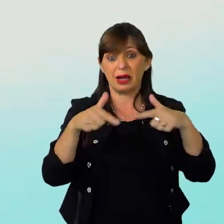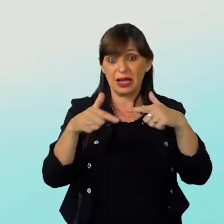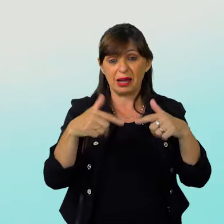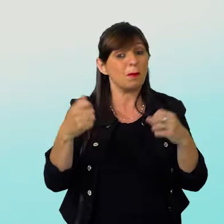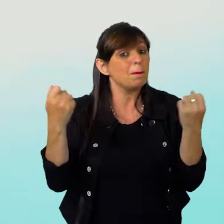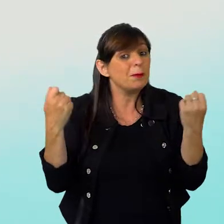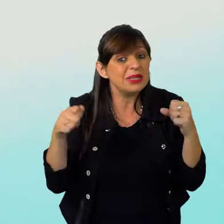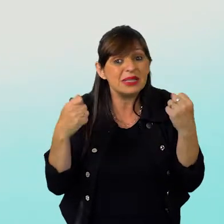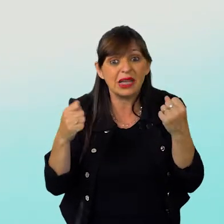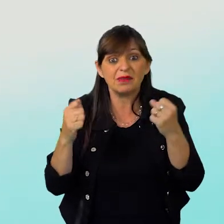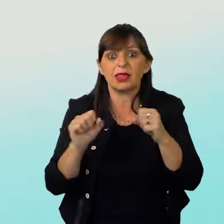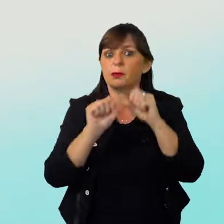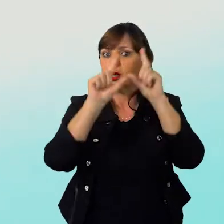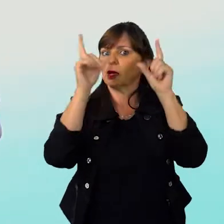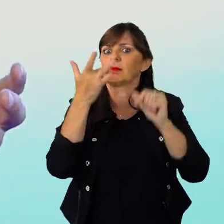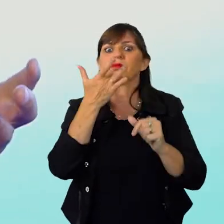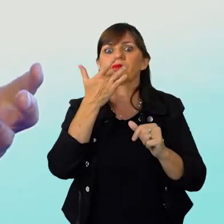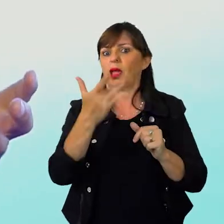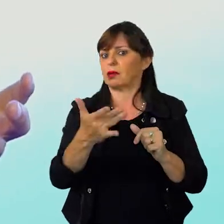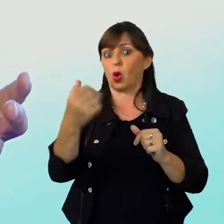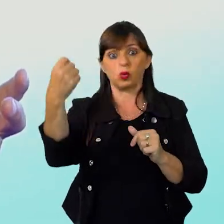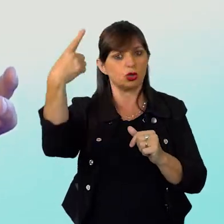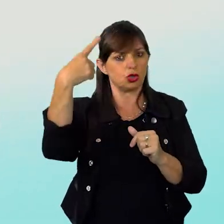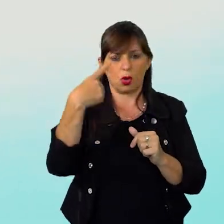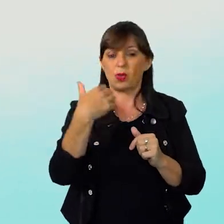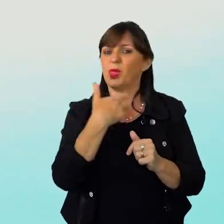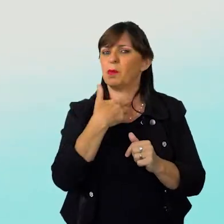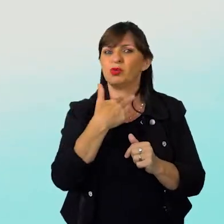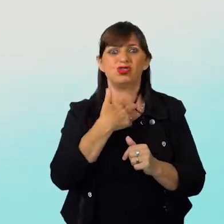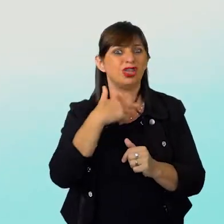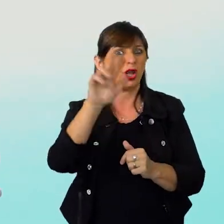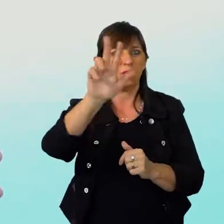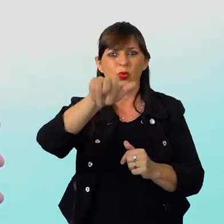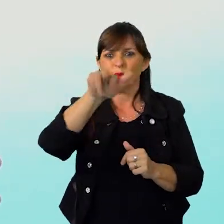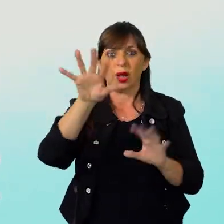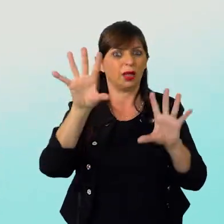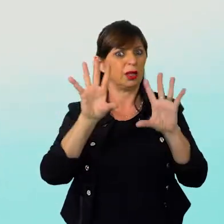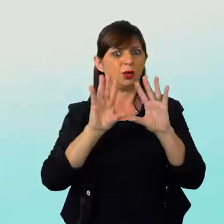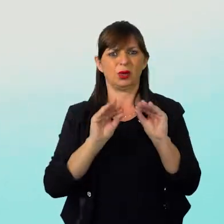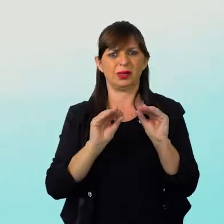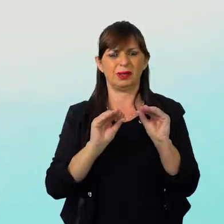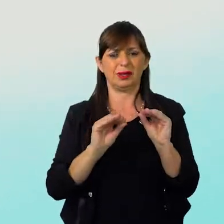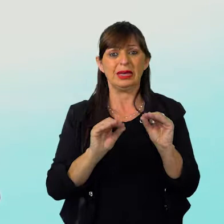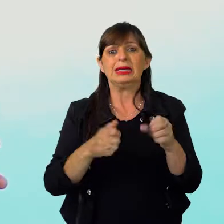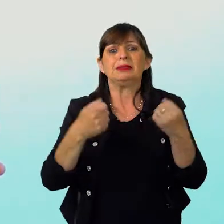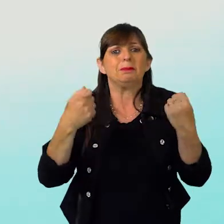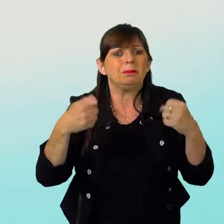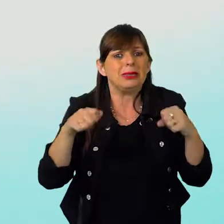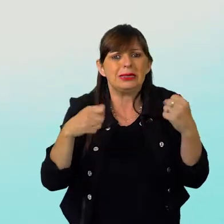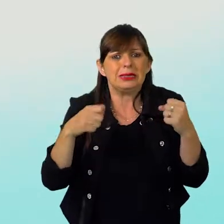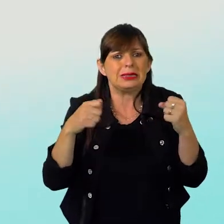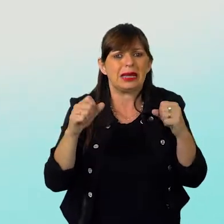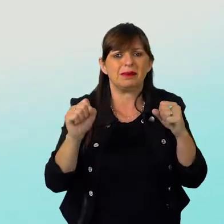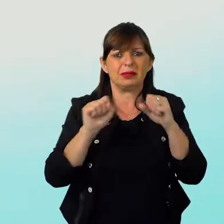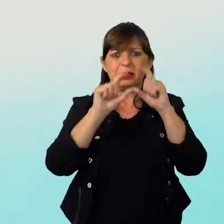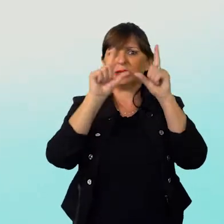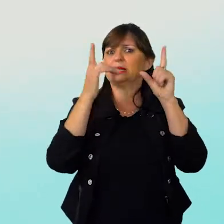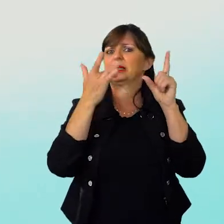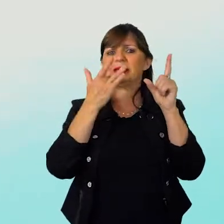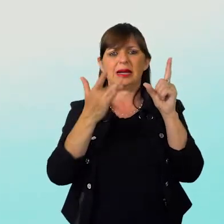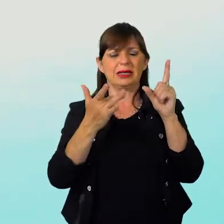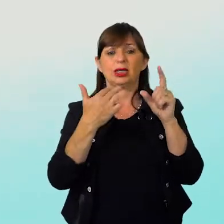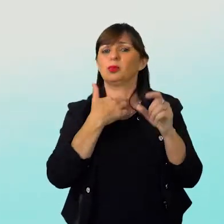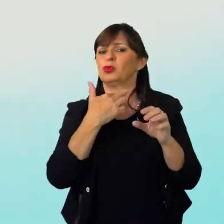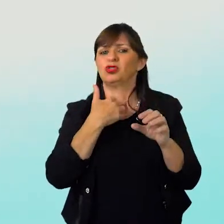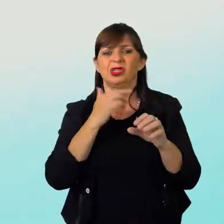em função do grande risco e perigo se precisasse dar uma seguradinha para passar de dia no Salto